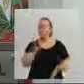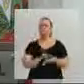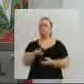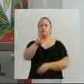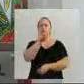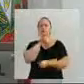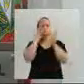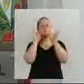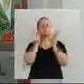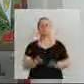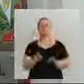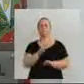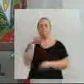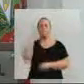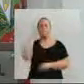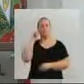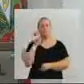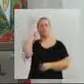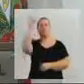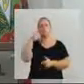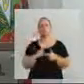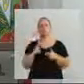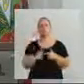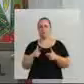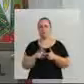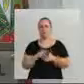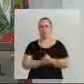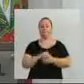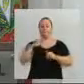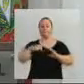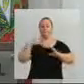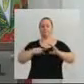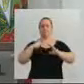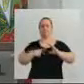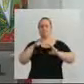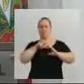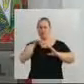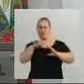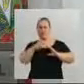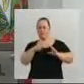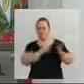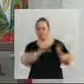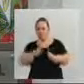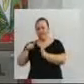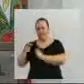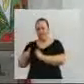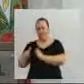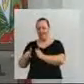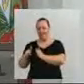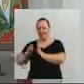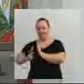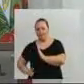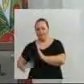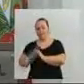evitarmos problemas futuros. E essa casa, esse parlamento fará, após a apresentação dos relatórios, o debate, os